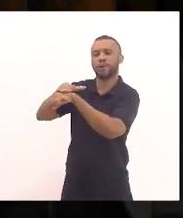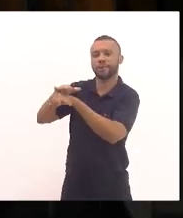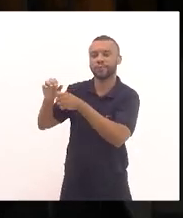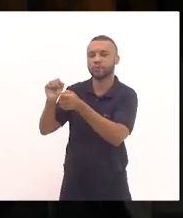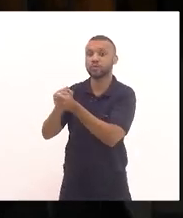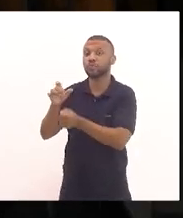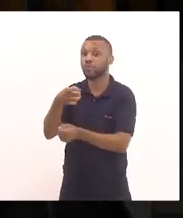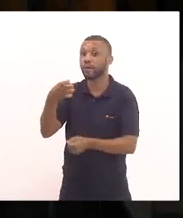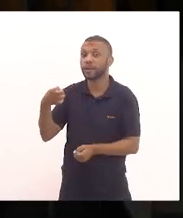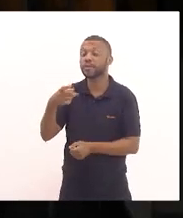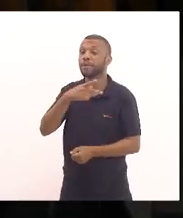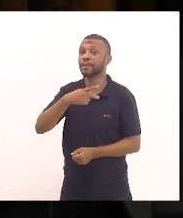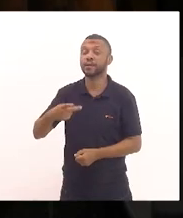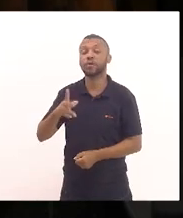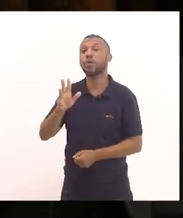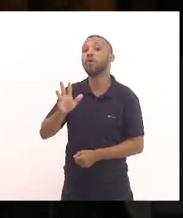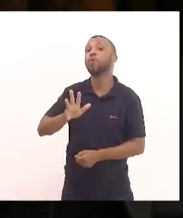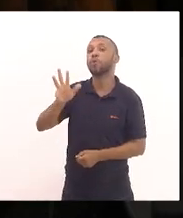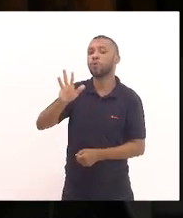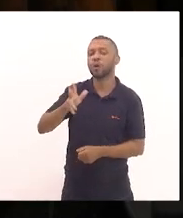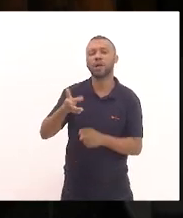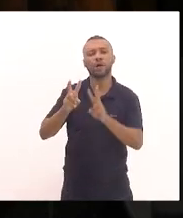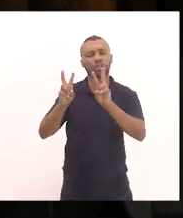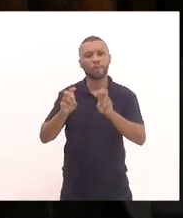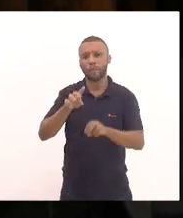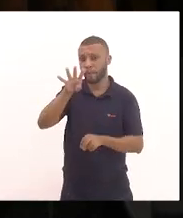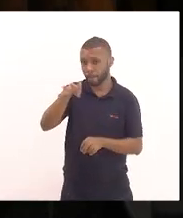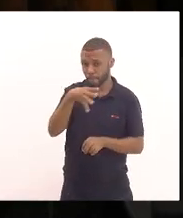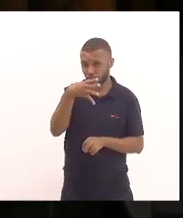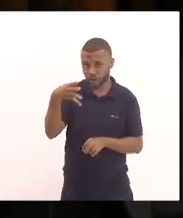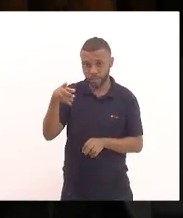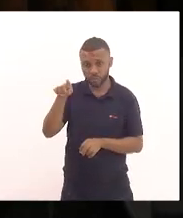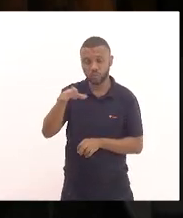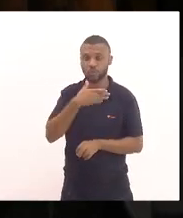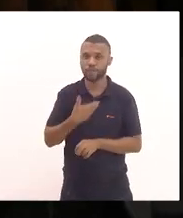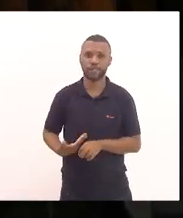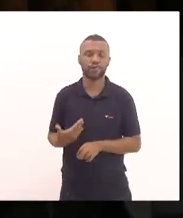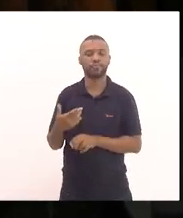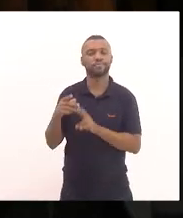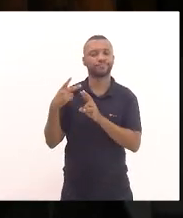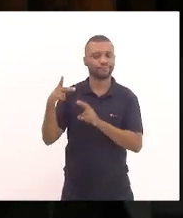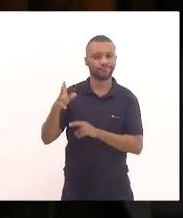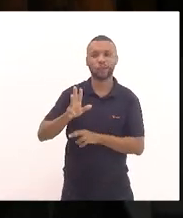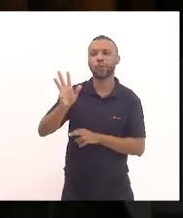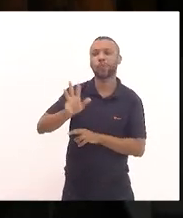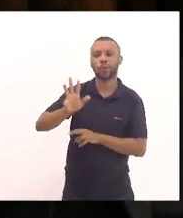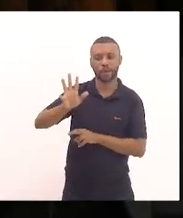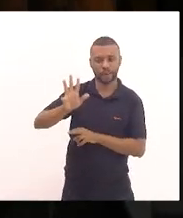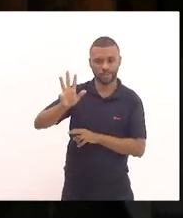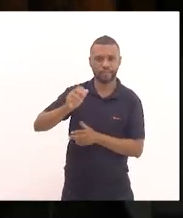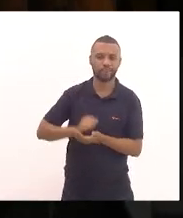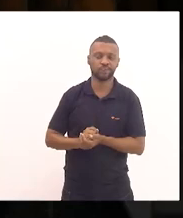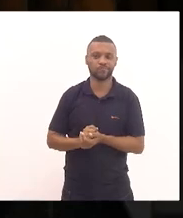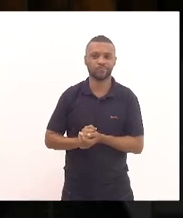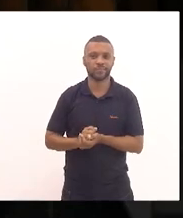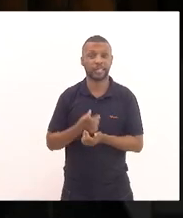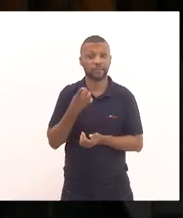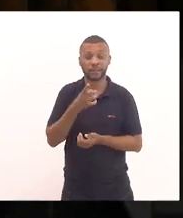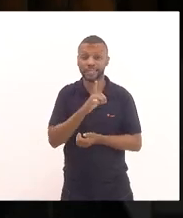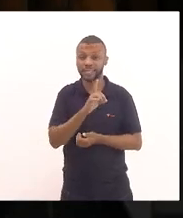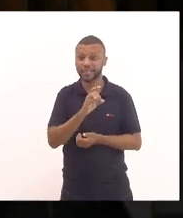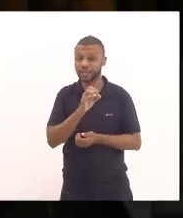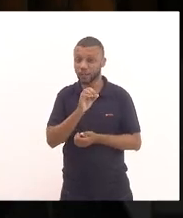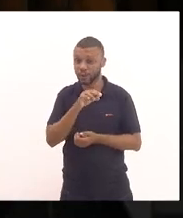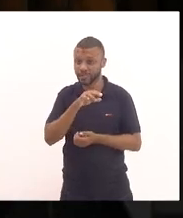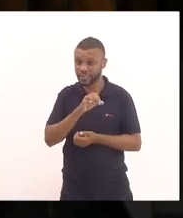ex-presidente Lula sobre o programa do seu governo. Deputado Dionísio é um fã do